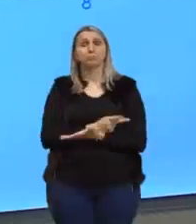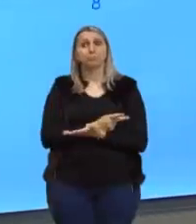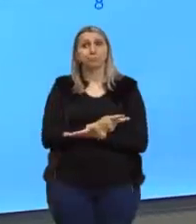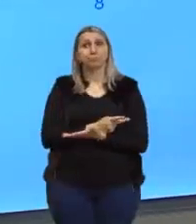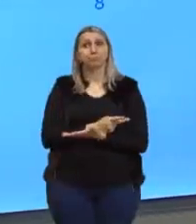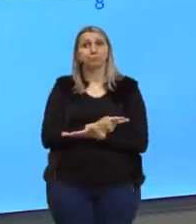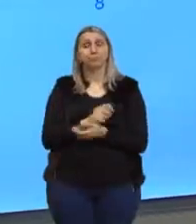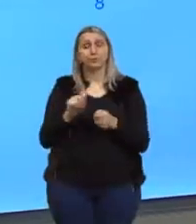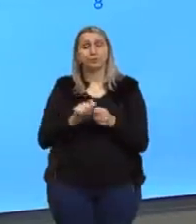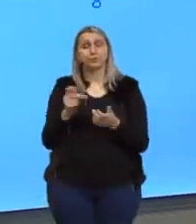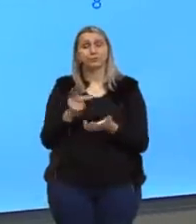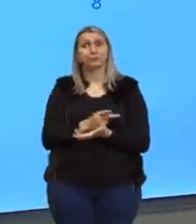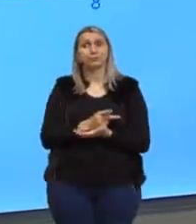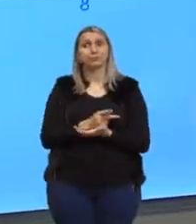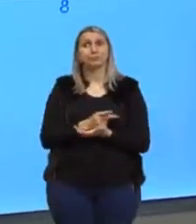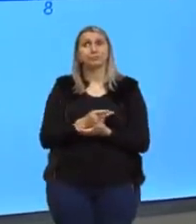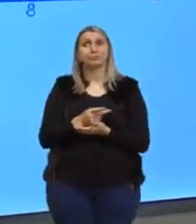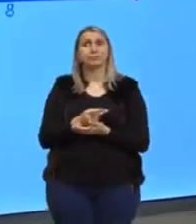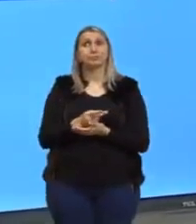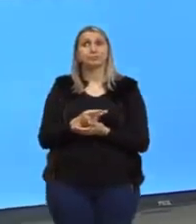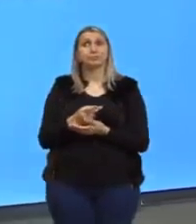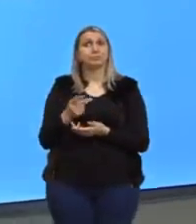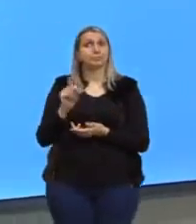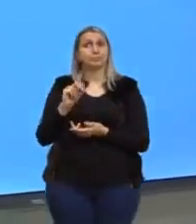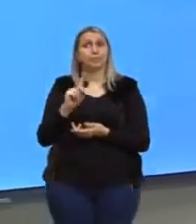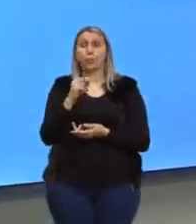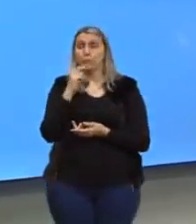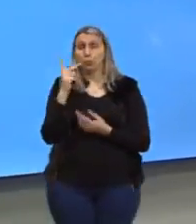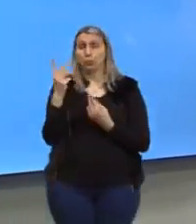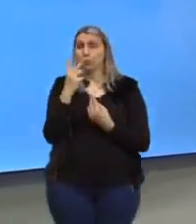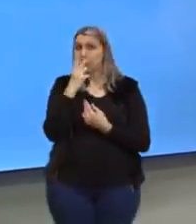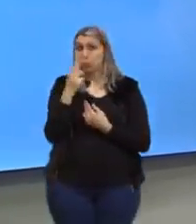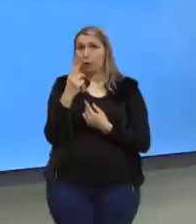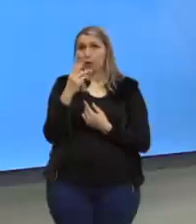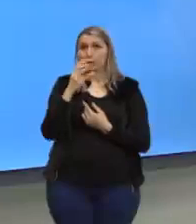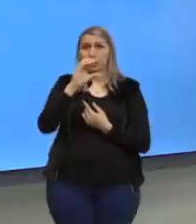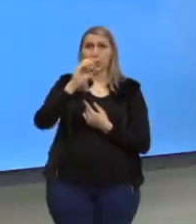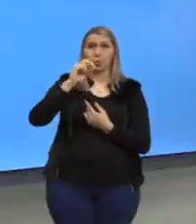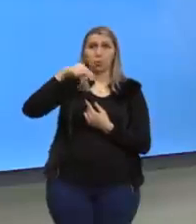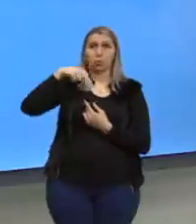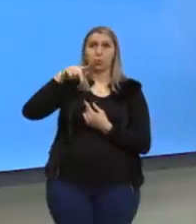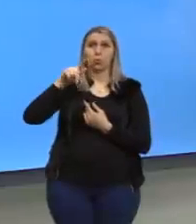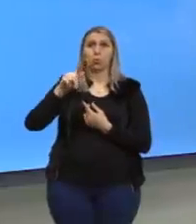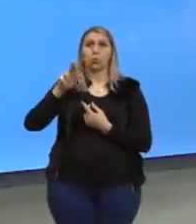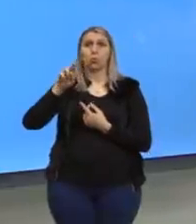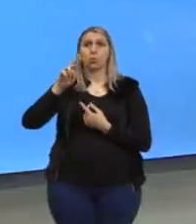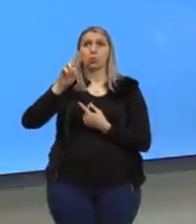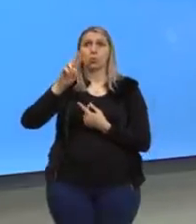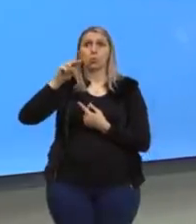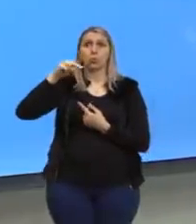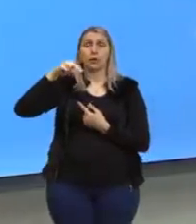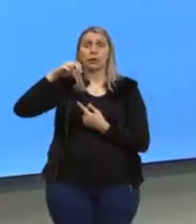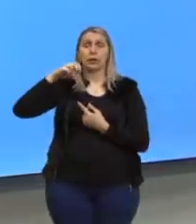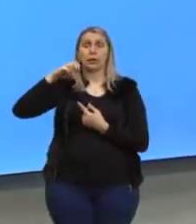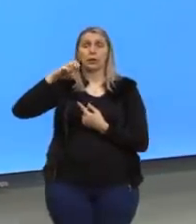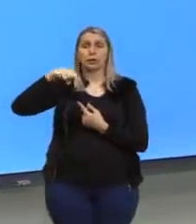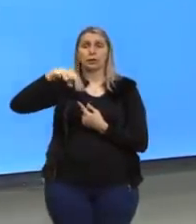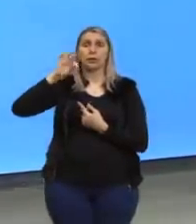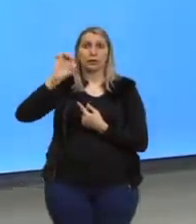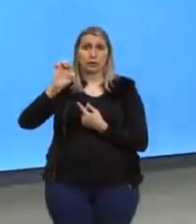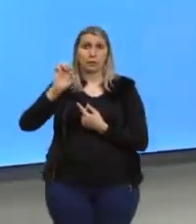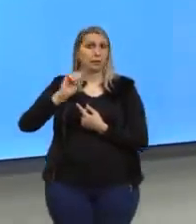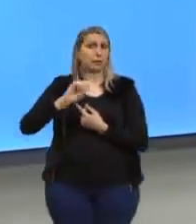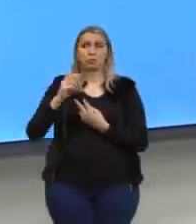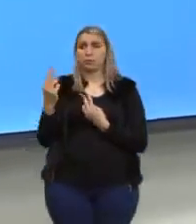equívoco, certo? Então, são semelhantes? Não, são congruentes. E aí o caso não é de semelhança, sim de congruência.